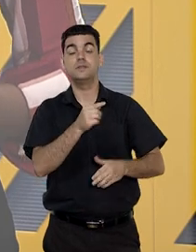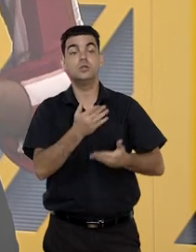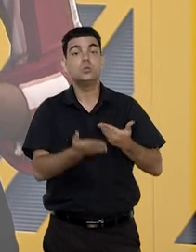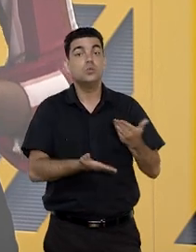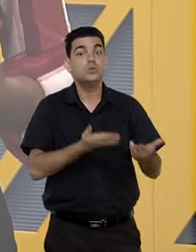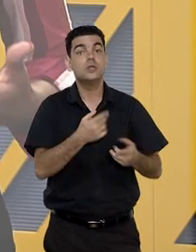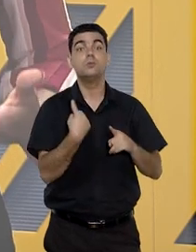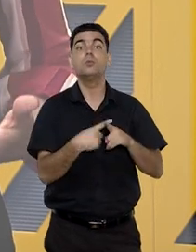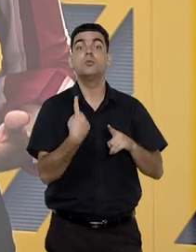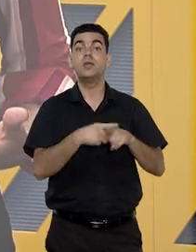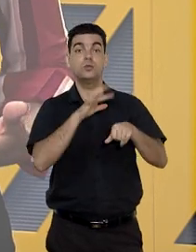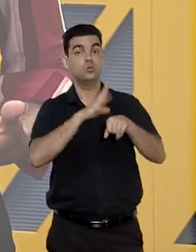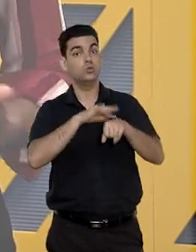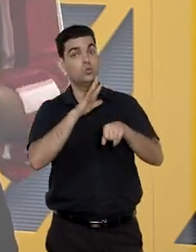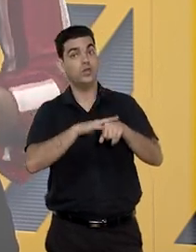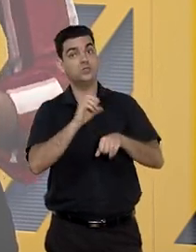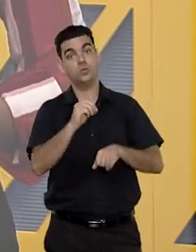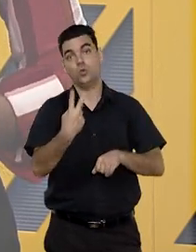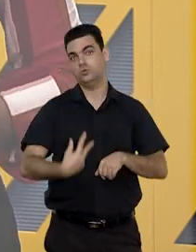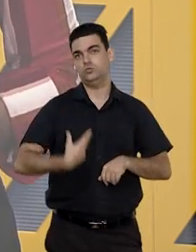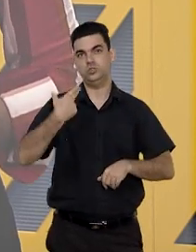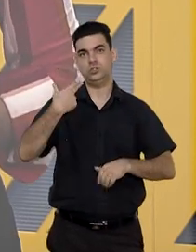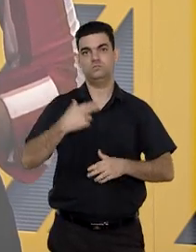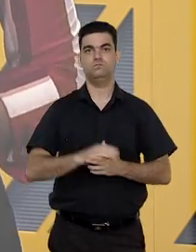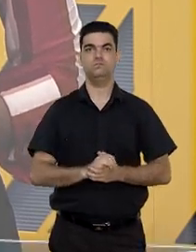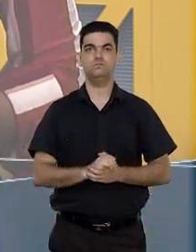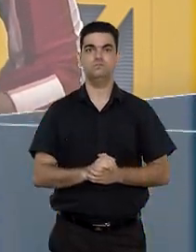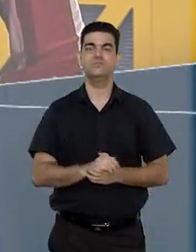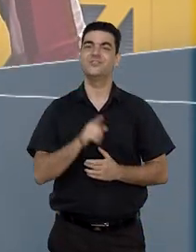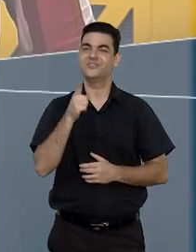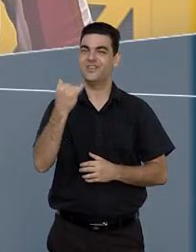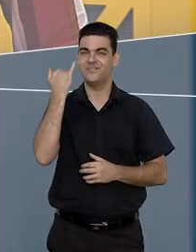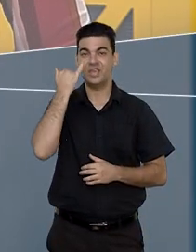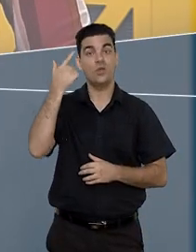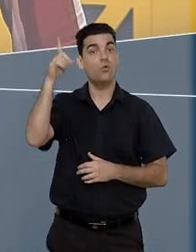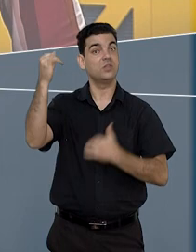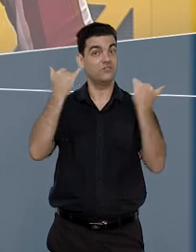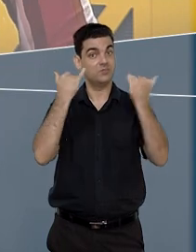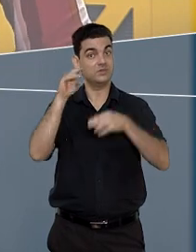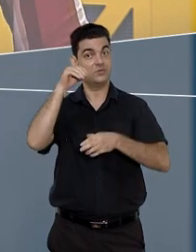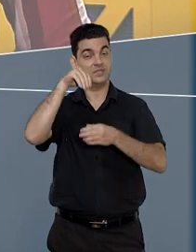beneficiários que estejam em tratamento ou internados. Você